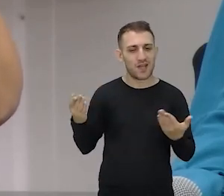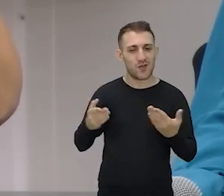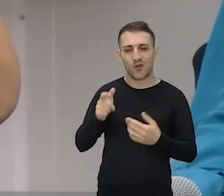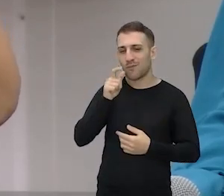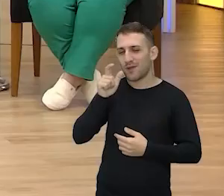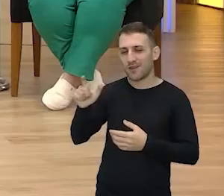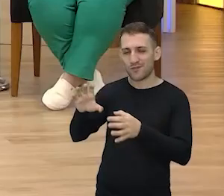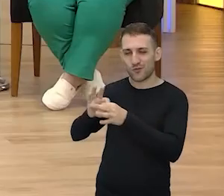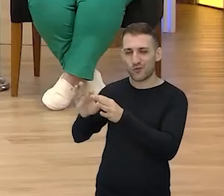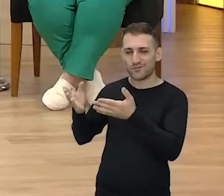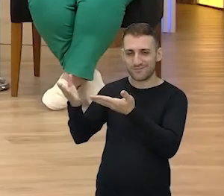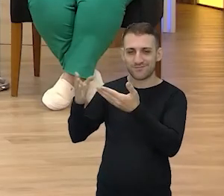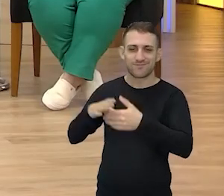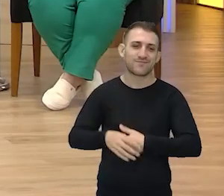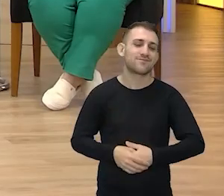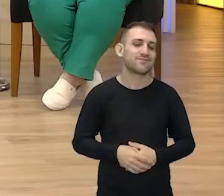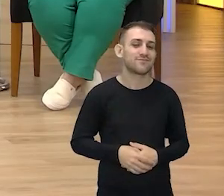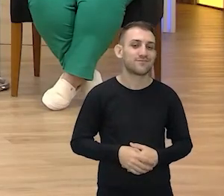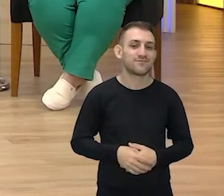Paulo.